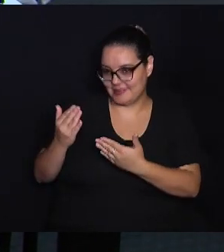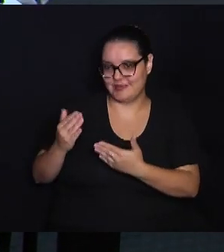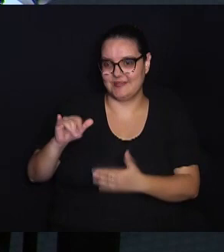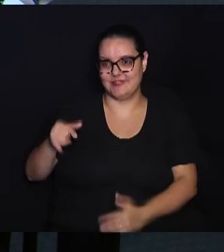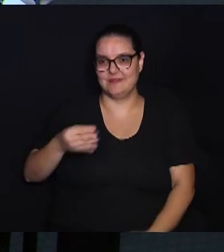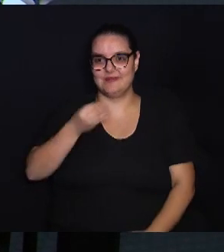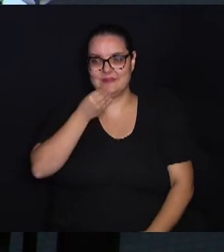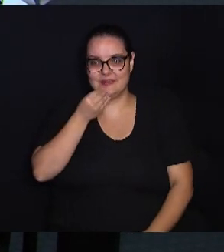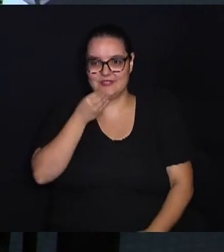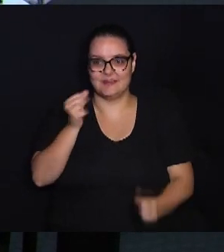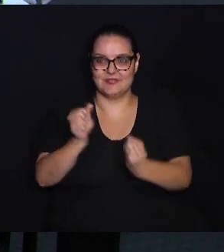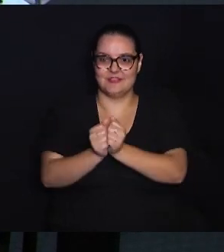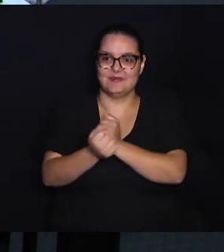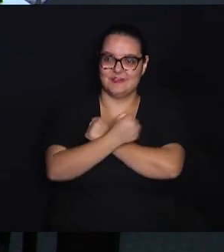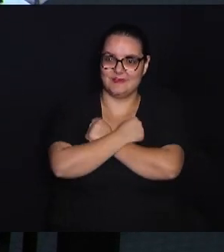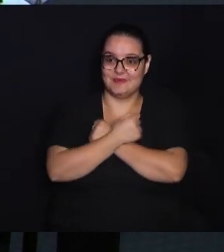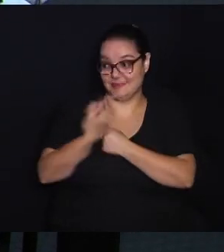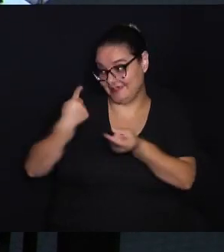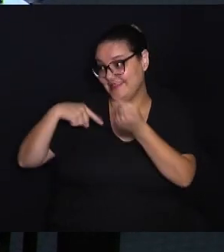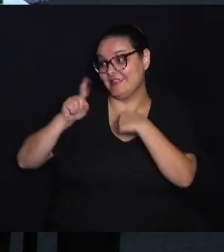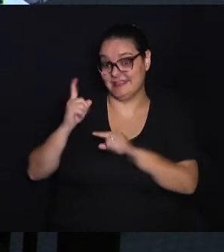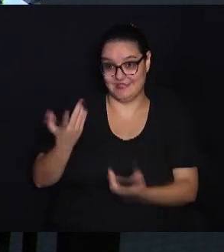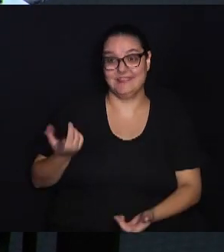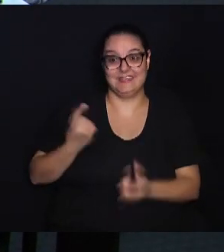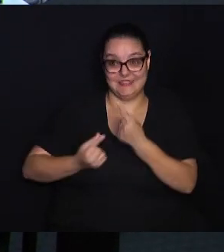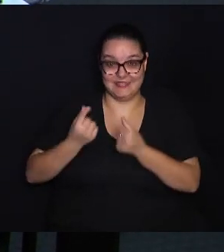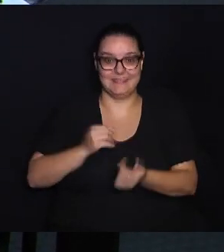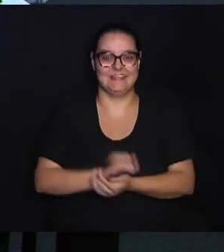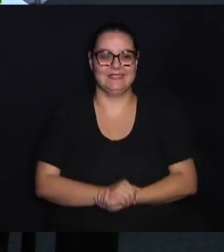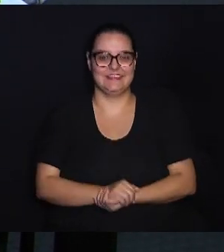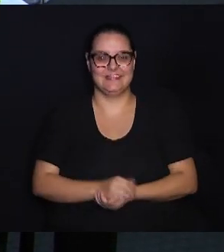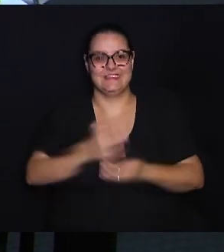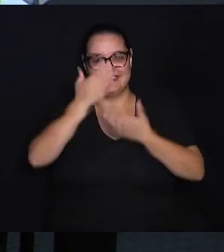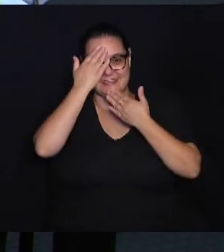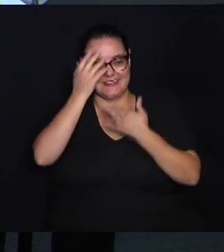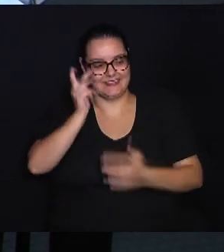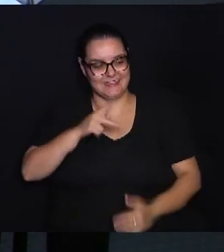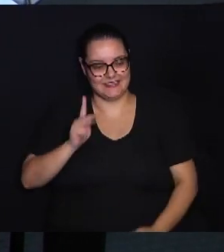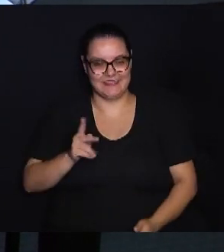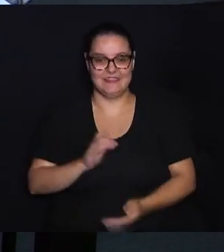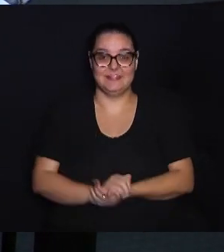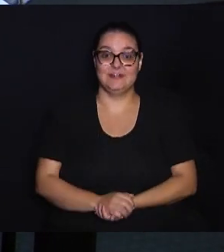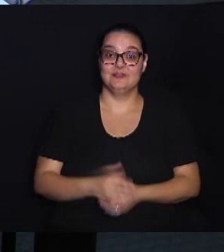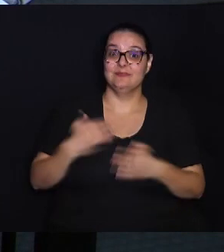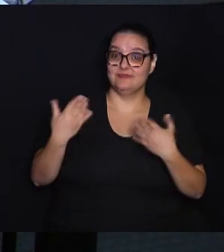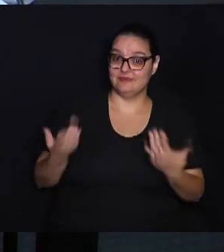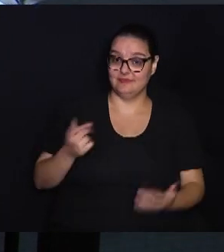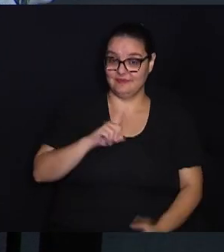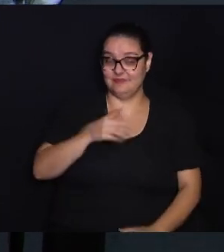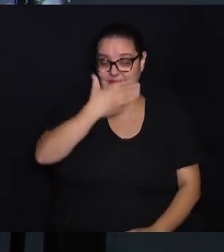agradeço a oportunidade de estar aqui. Um grande abraço e sucesso financeiro. Obrigado,